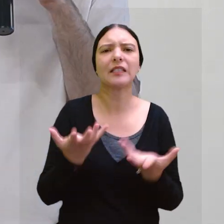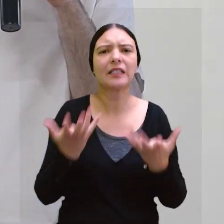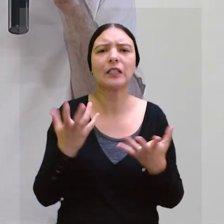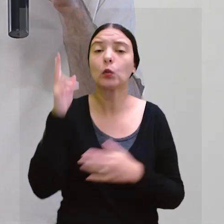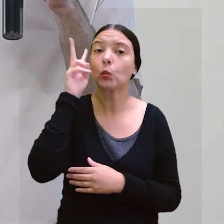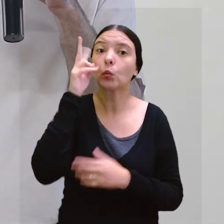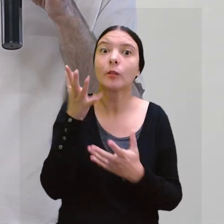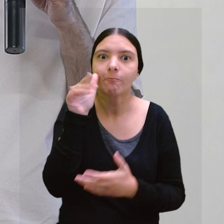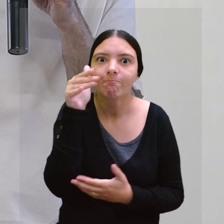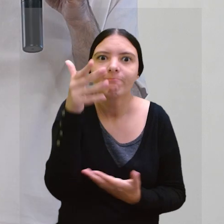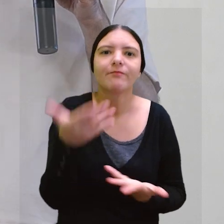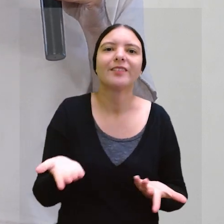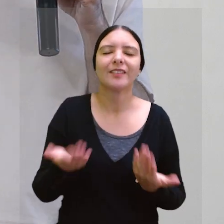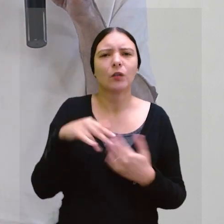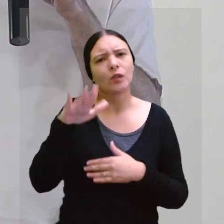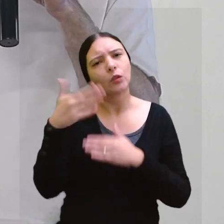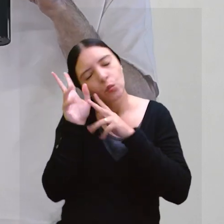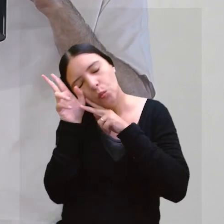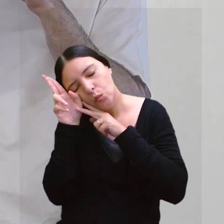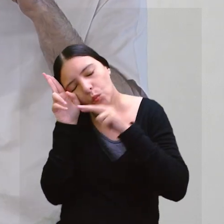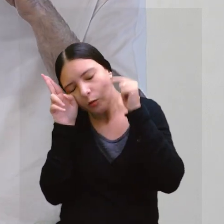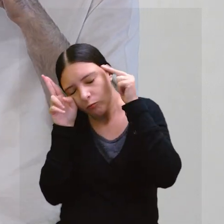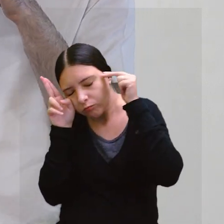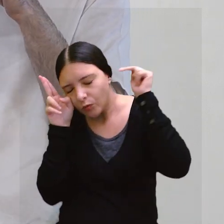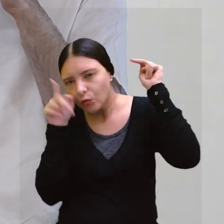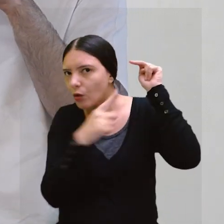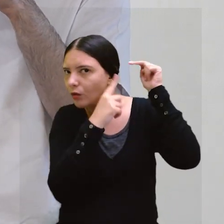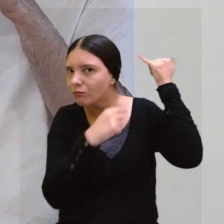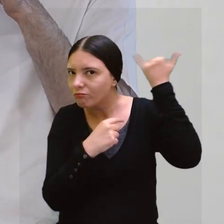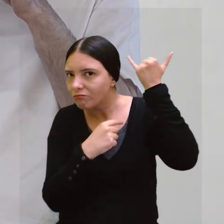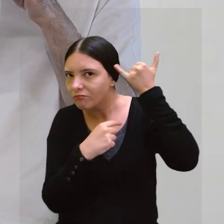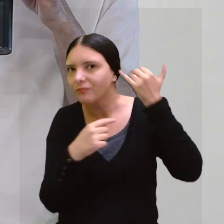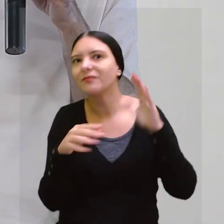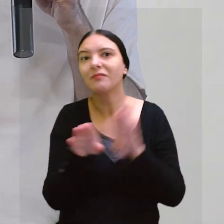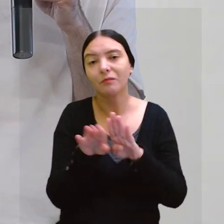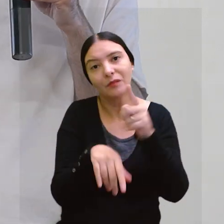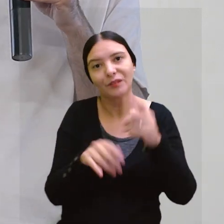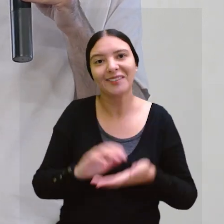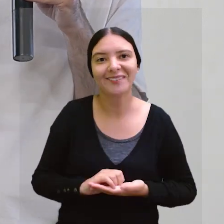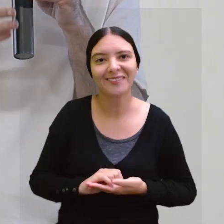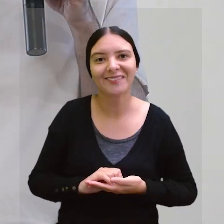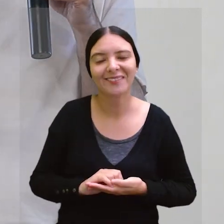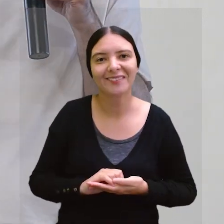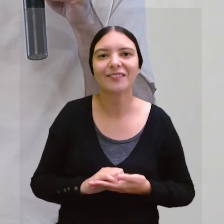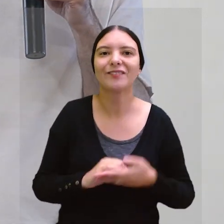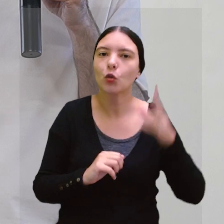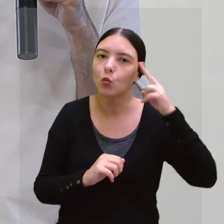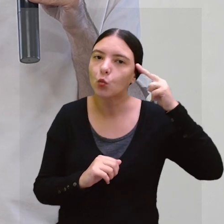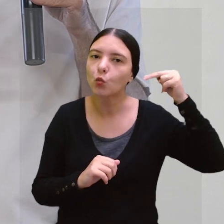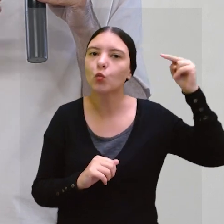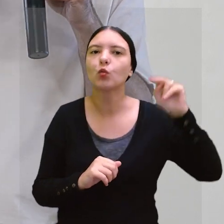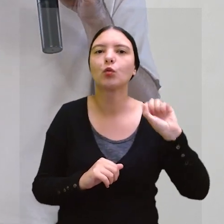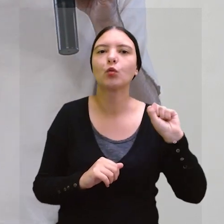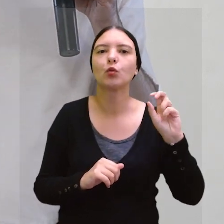por consumir histórias. Quando você dorme, o seu corpo produz narrativas ficcionais para você, né? A gente chama isso de sonho,